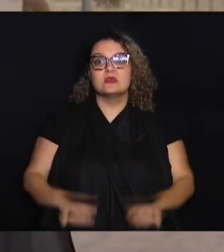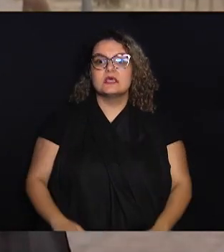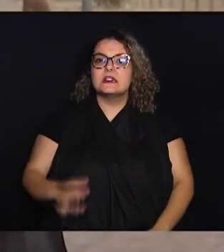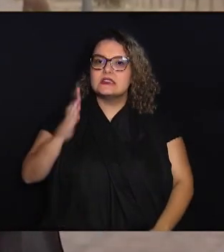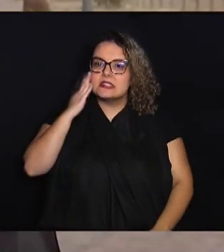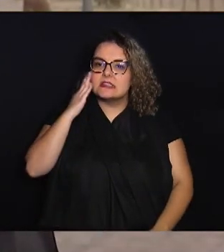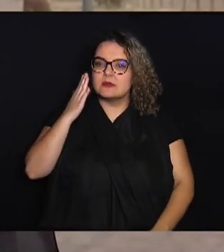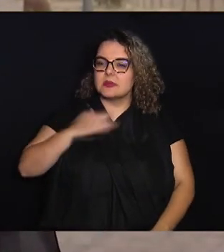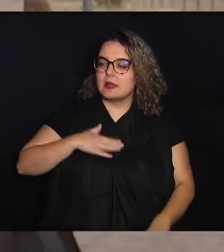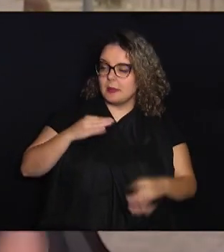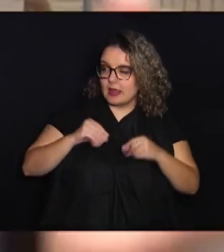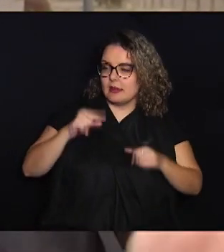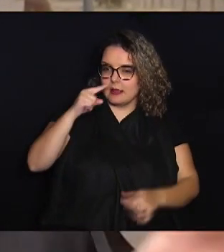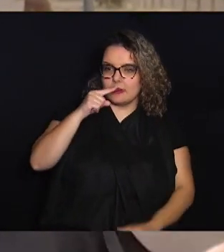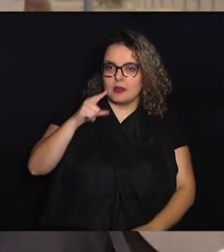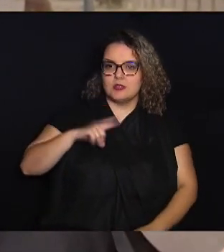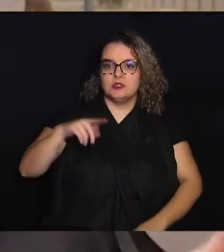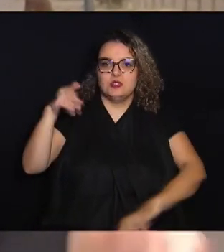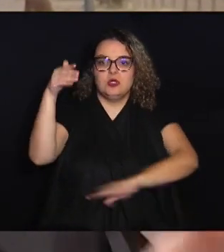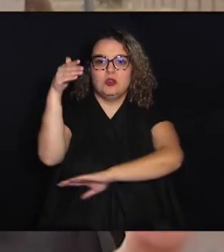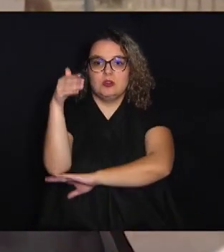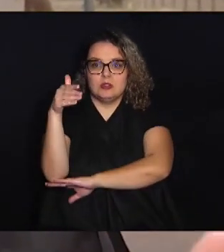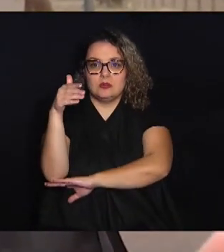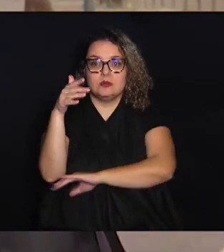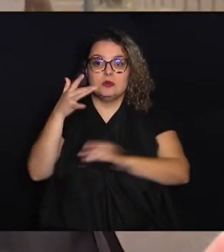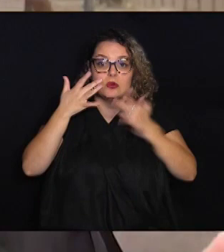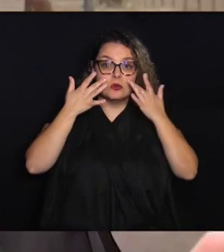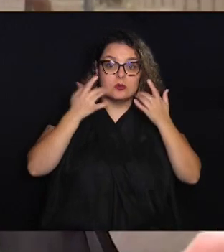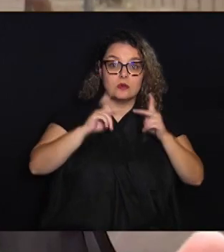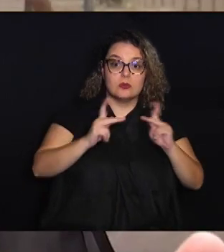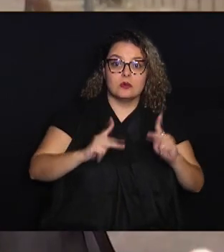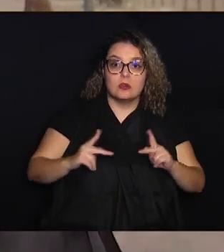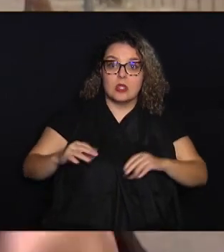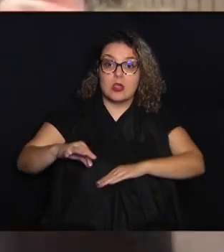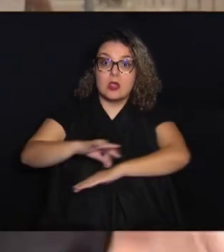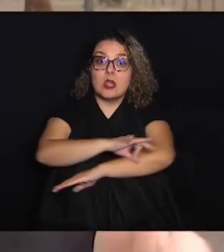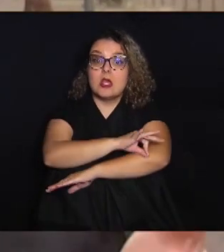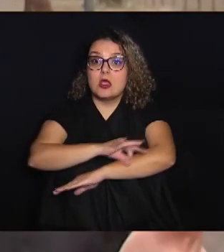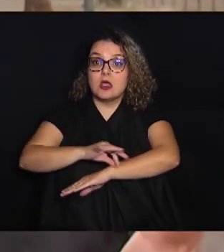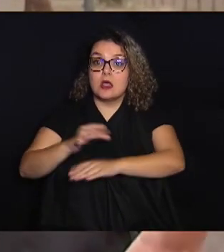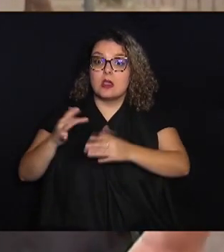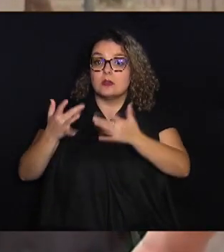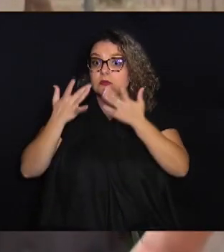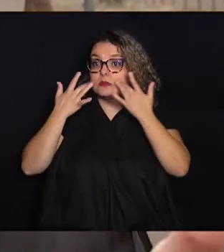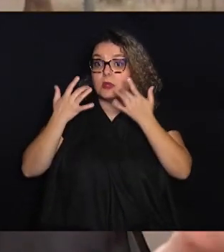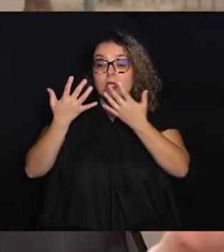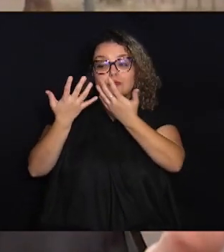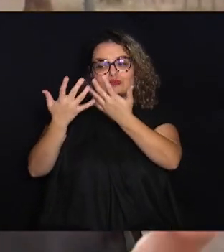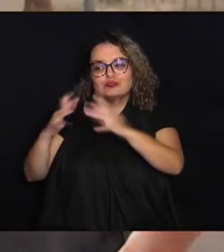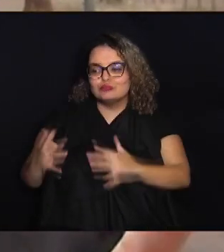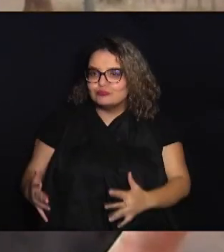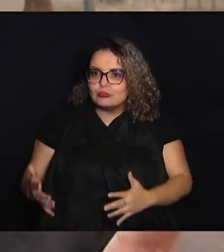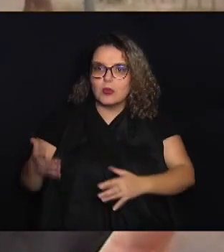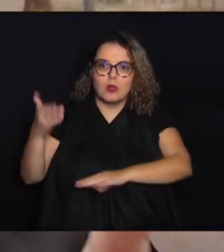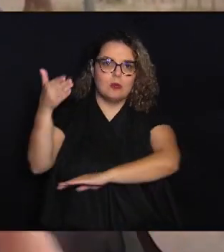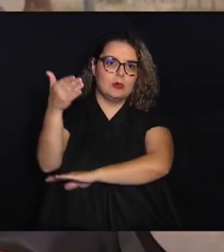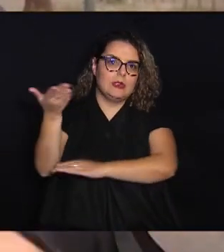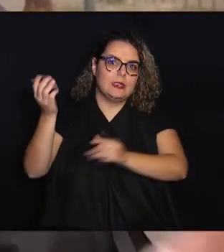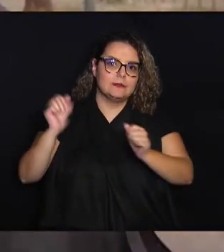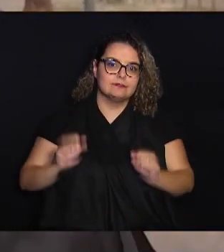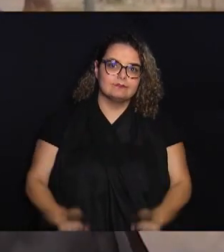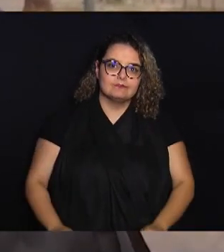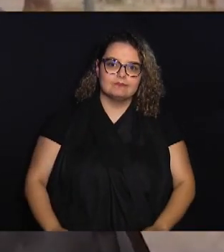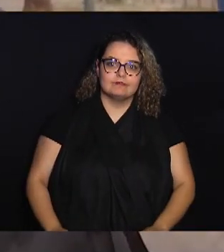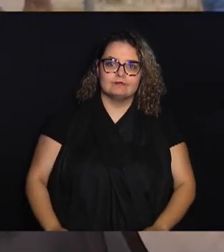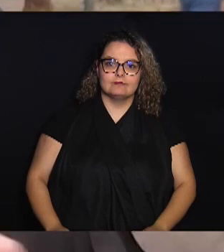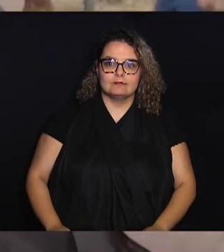minha terra tinha um hotel do lado do Teatro da Paz, que era a arquitetura do teatro. Derrubaram o hotel. Os